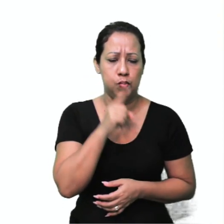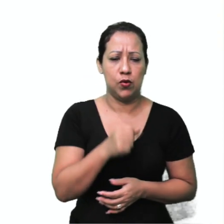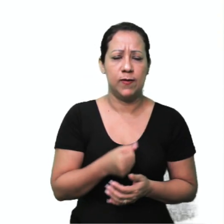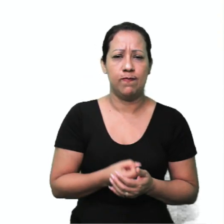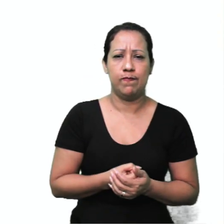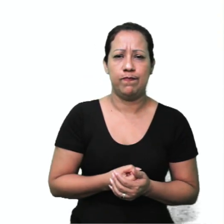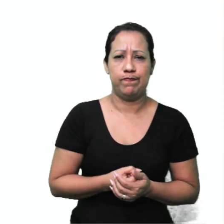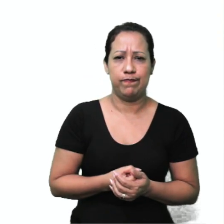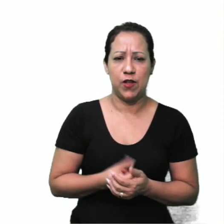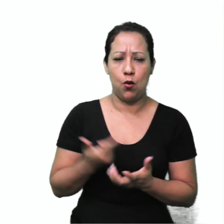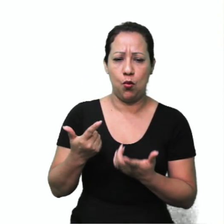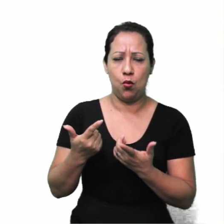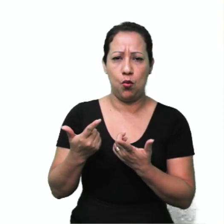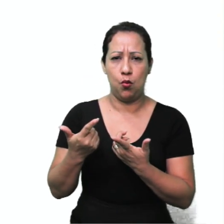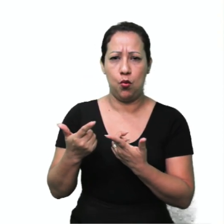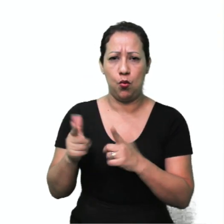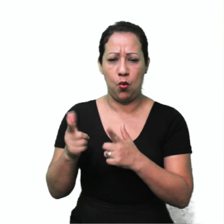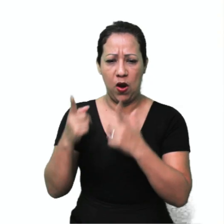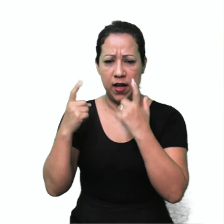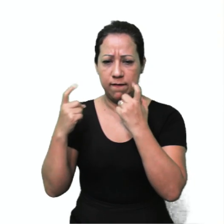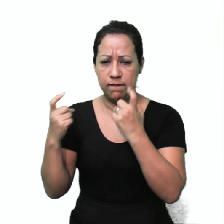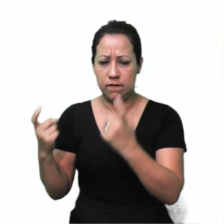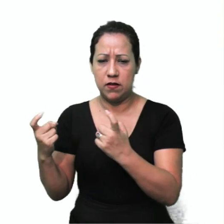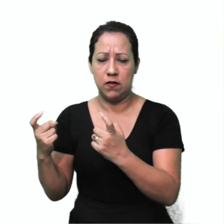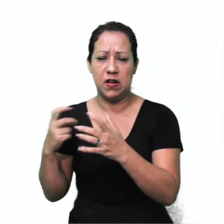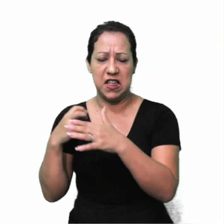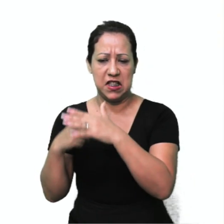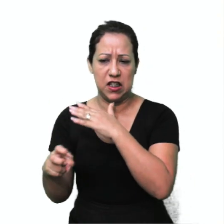ataque terrorista na França em 2015.